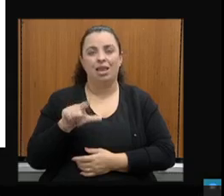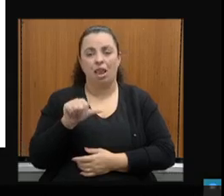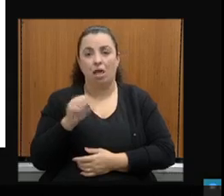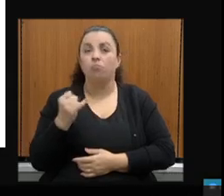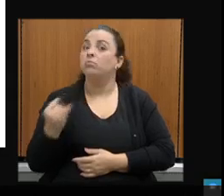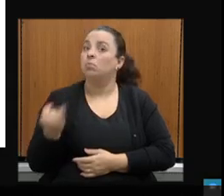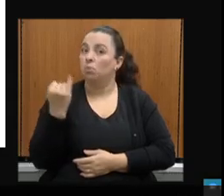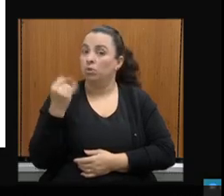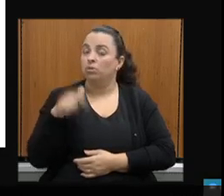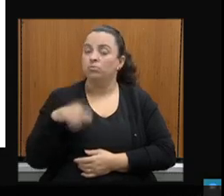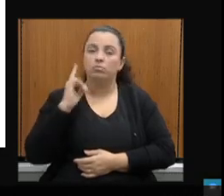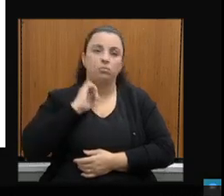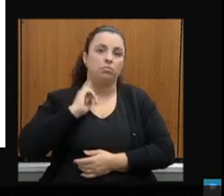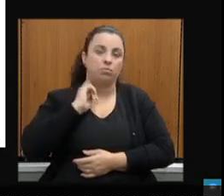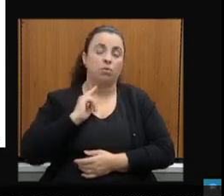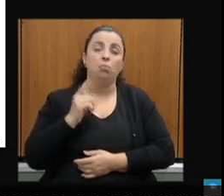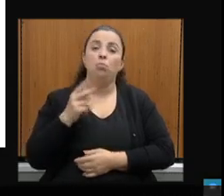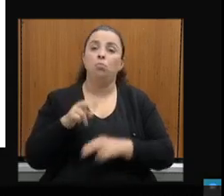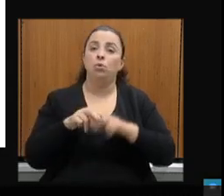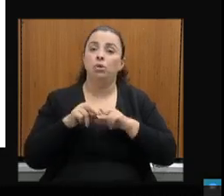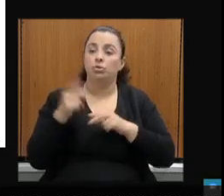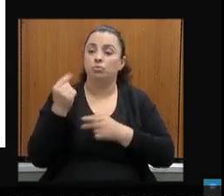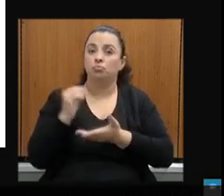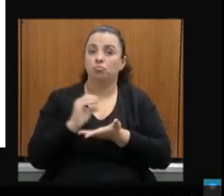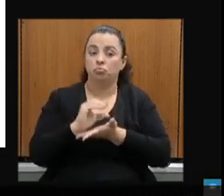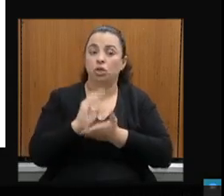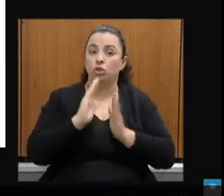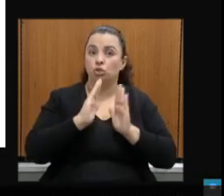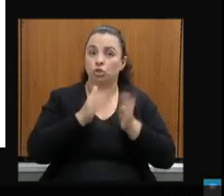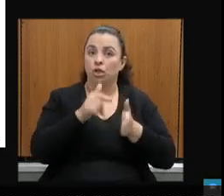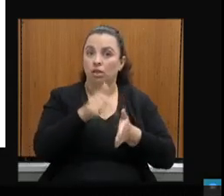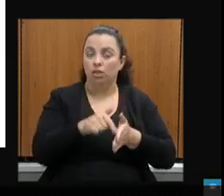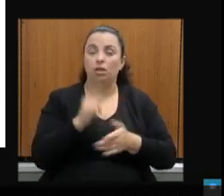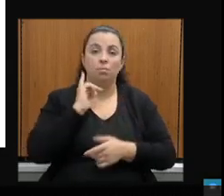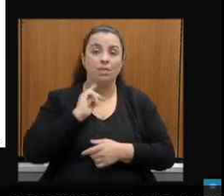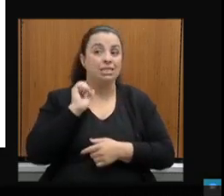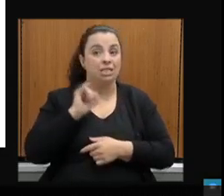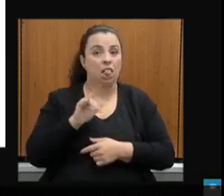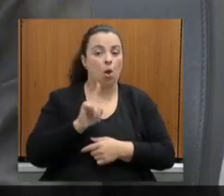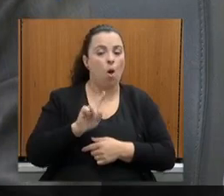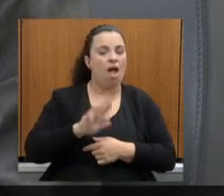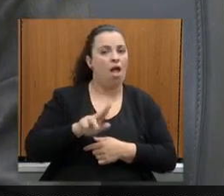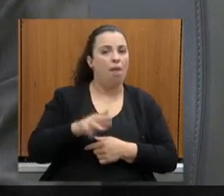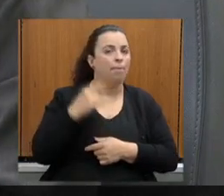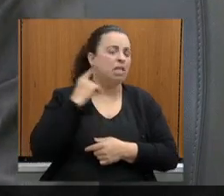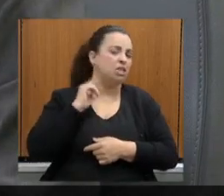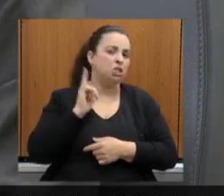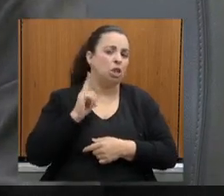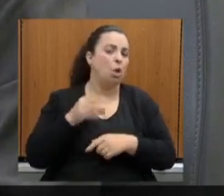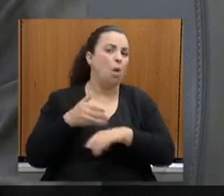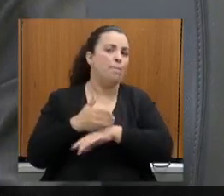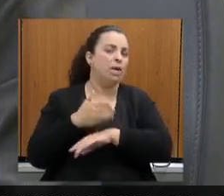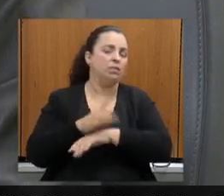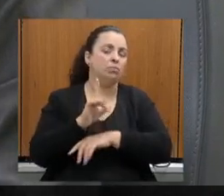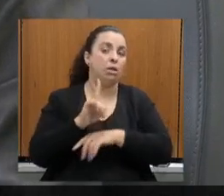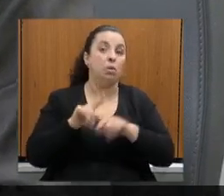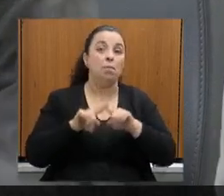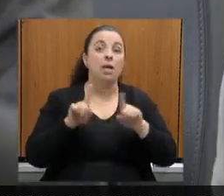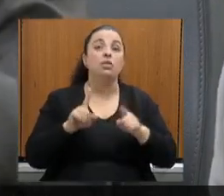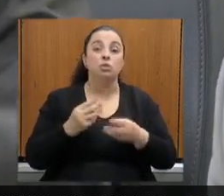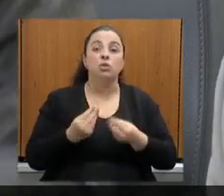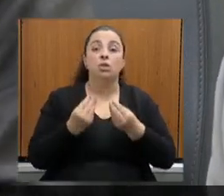Exatamente porque os investimentos eram em Minas né não fosse em Minas nós não teríamos participado e conseguimos colocar uma oferta extremamente